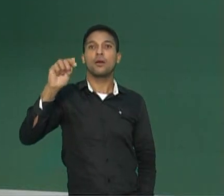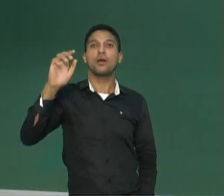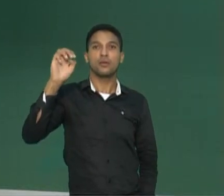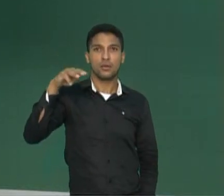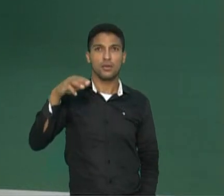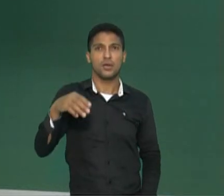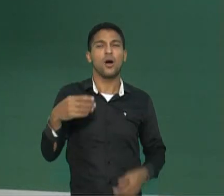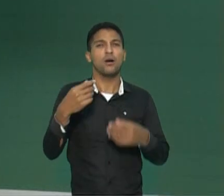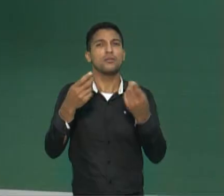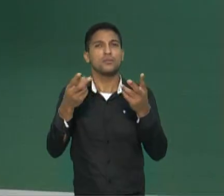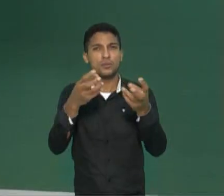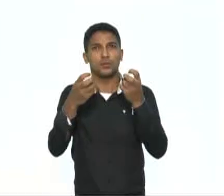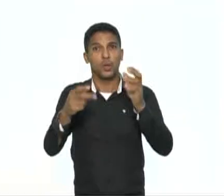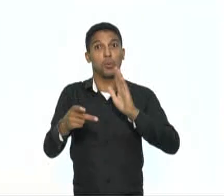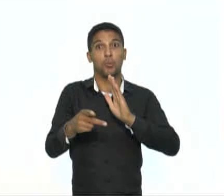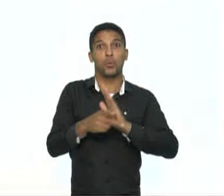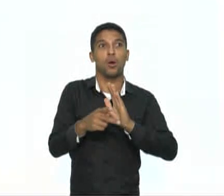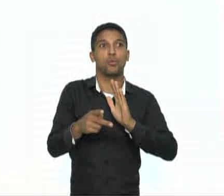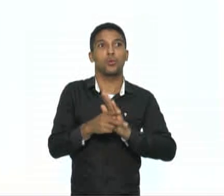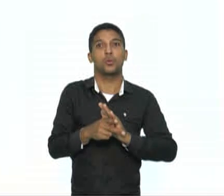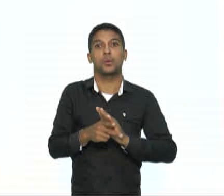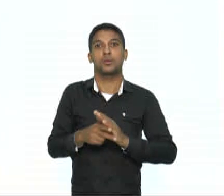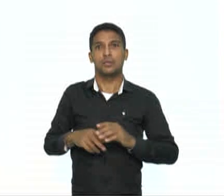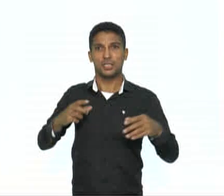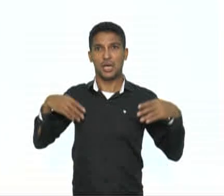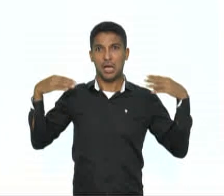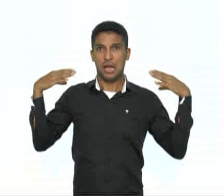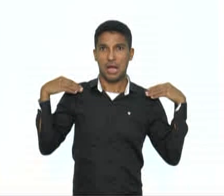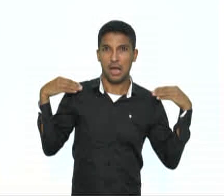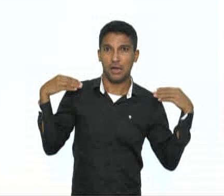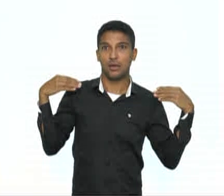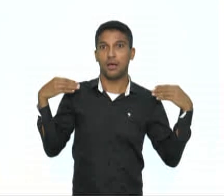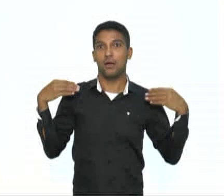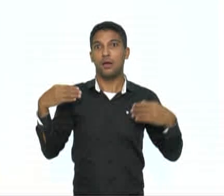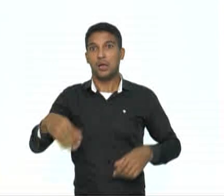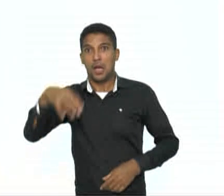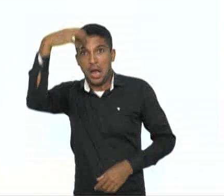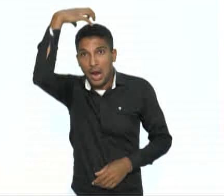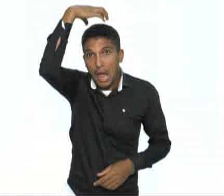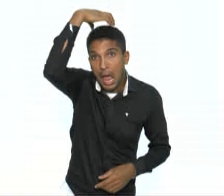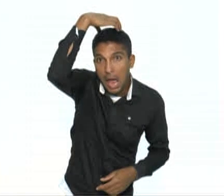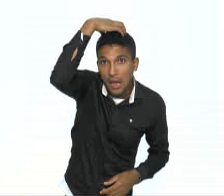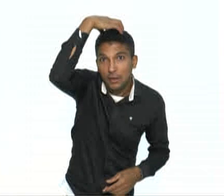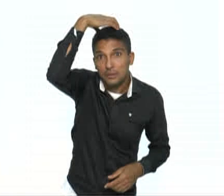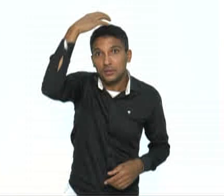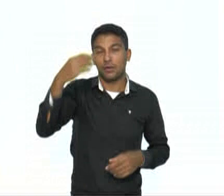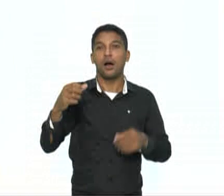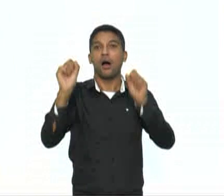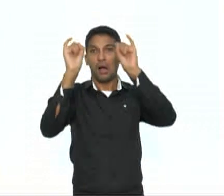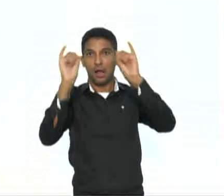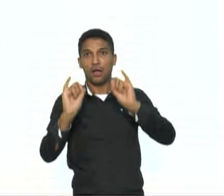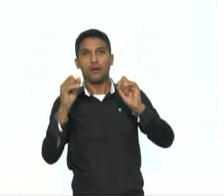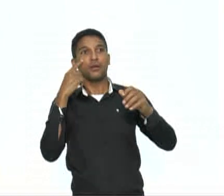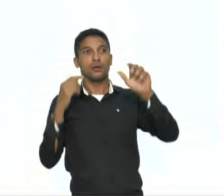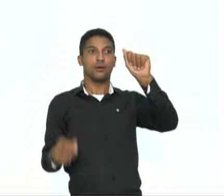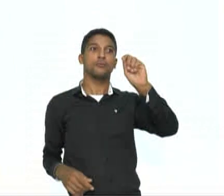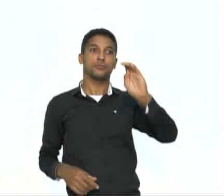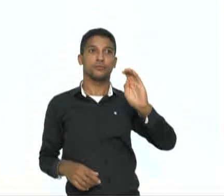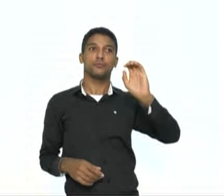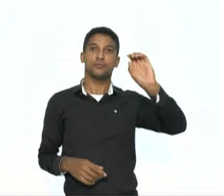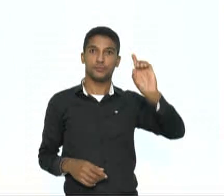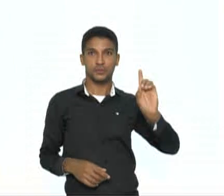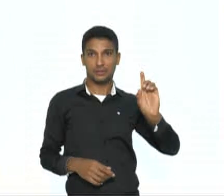bem por alto, tá? Reis com figuras divinas na arte grega, figura das gárgulas na arte bizantina ou